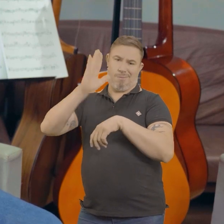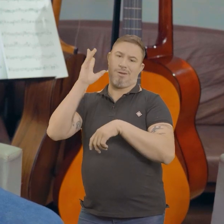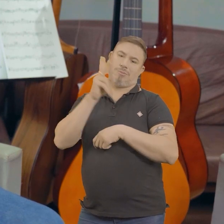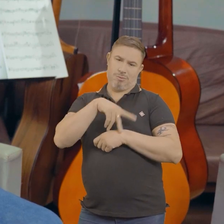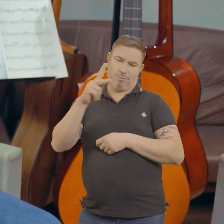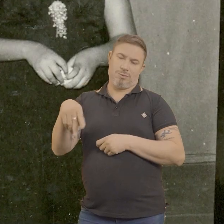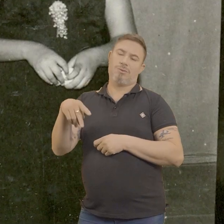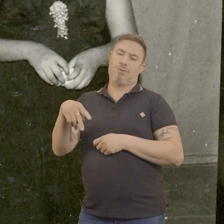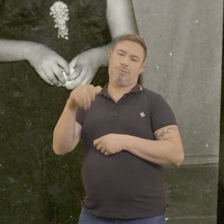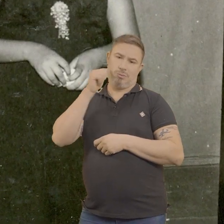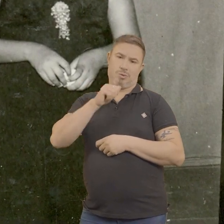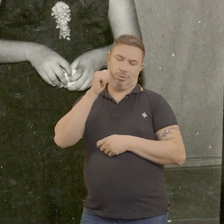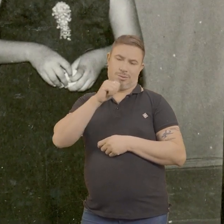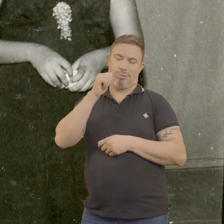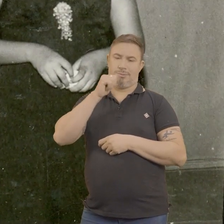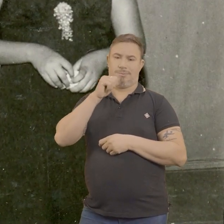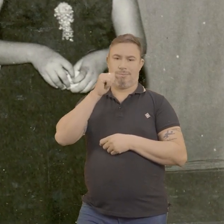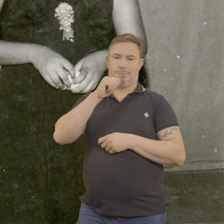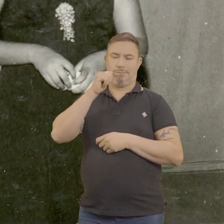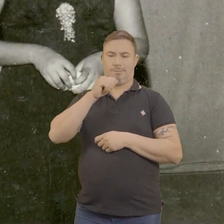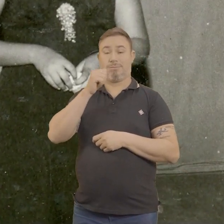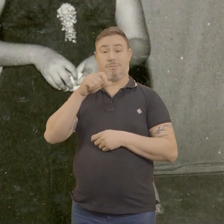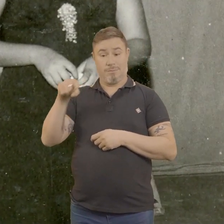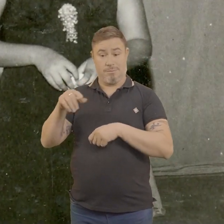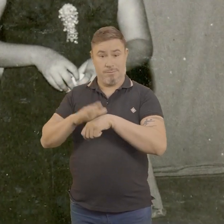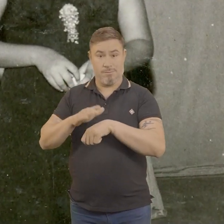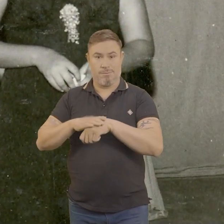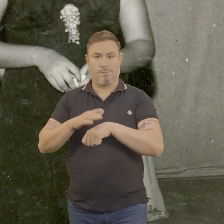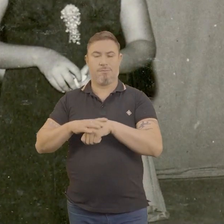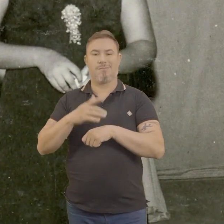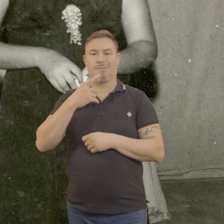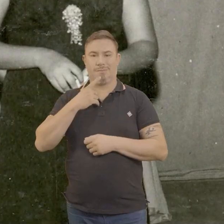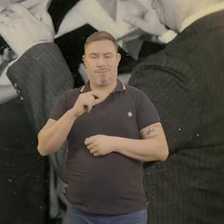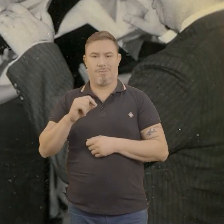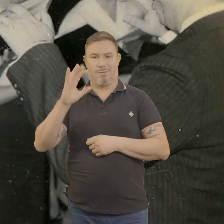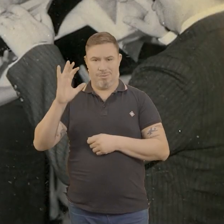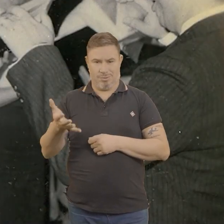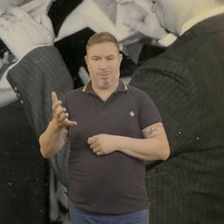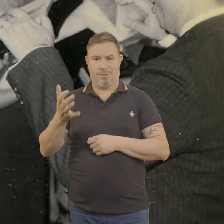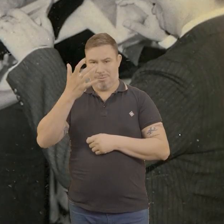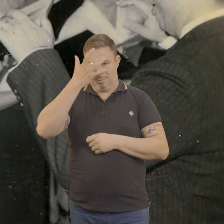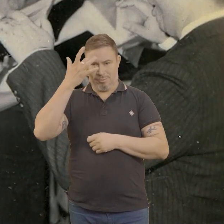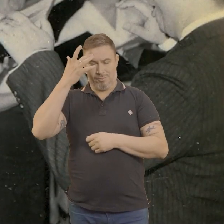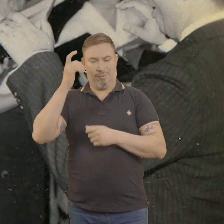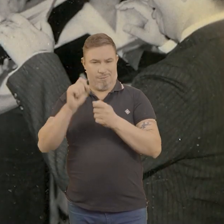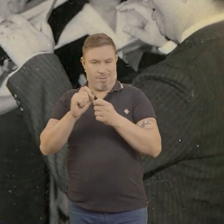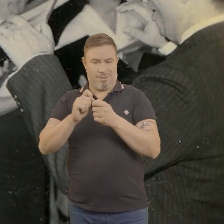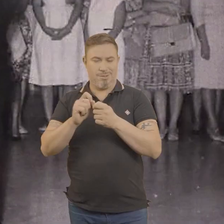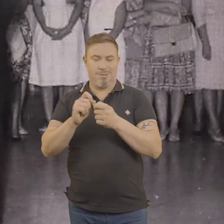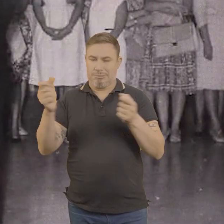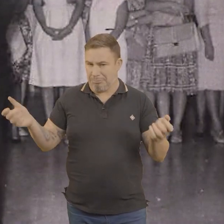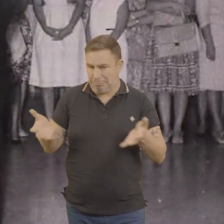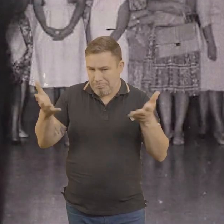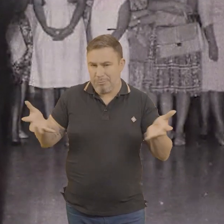professoras mulheres, né? Ele foi um dos entusiastas que criou esse movimento do canto